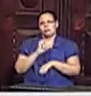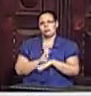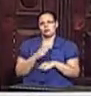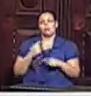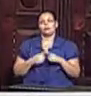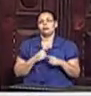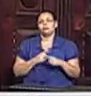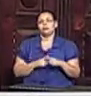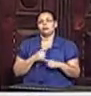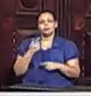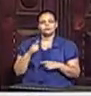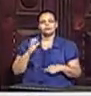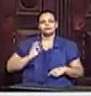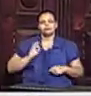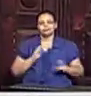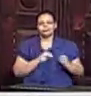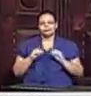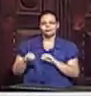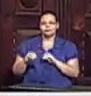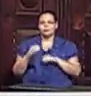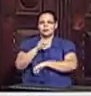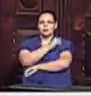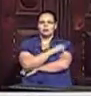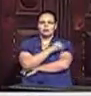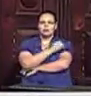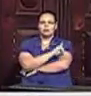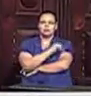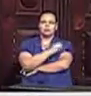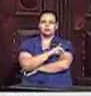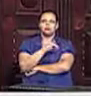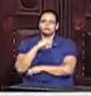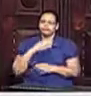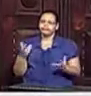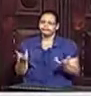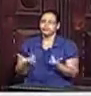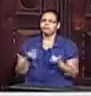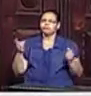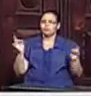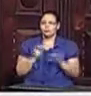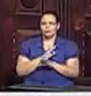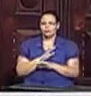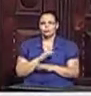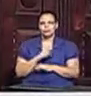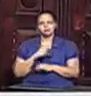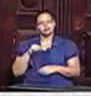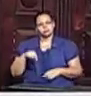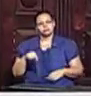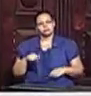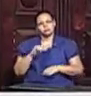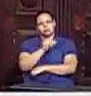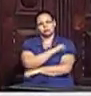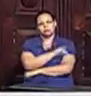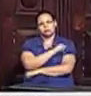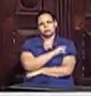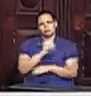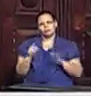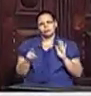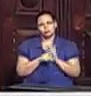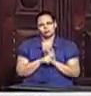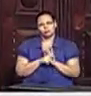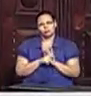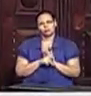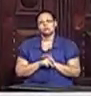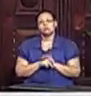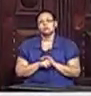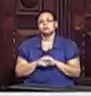que não se remaneja policiais para o Rio de Janeiro e tem policiais aptos e prontos para serem removidos para o Rio, segundo o próprio